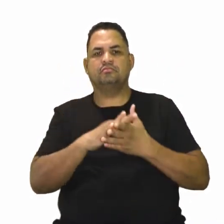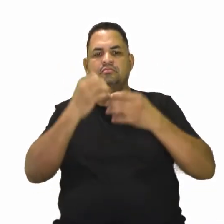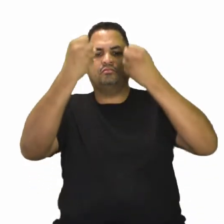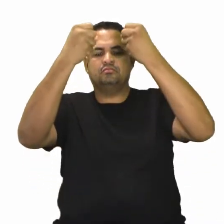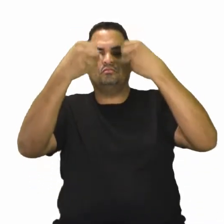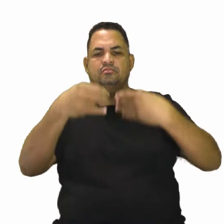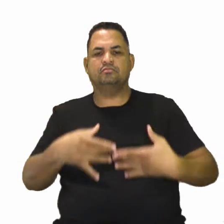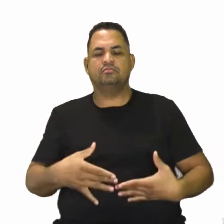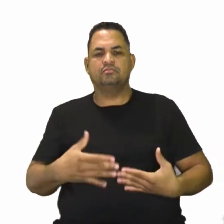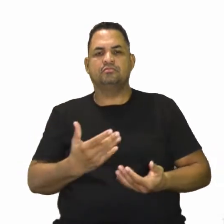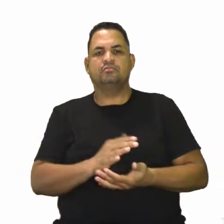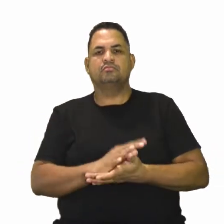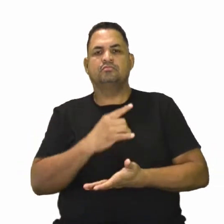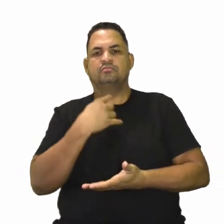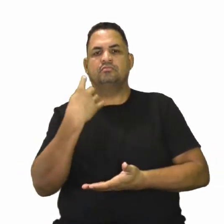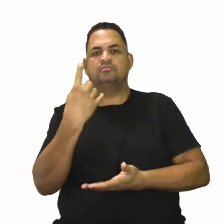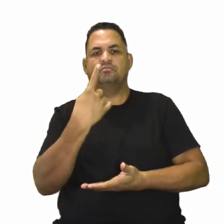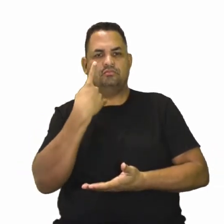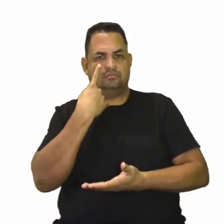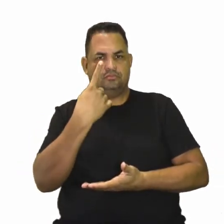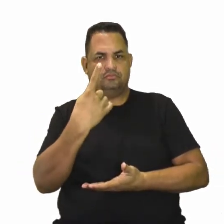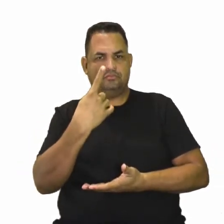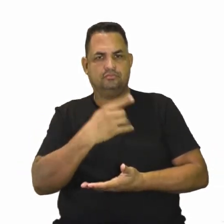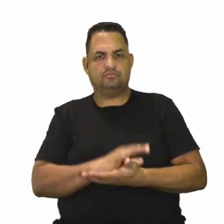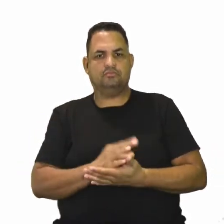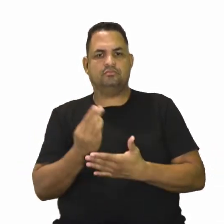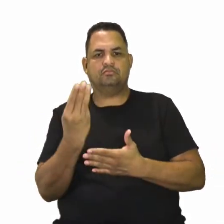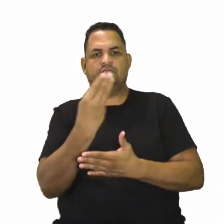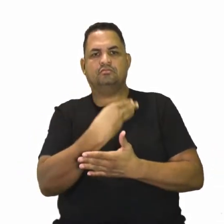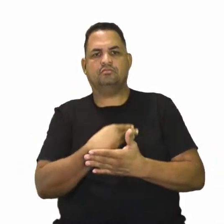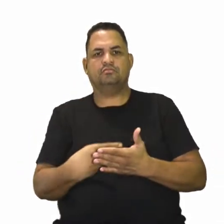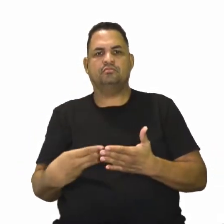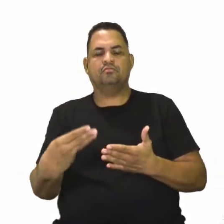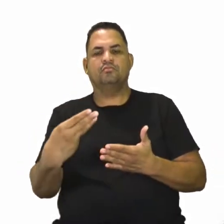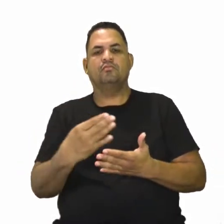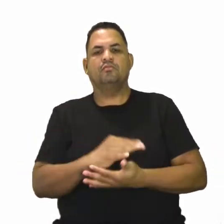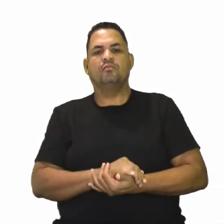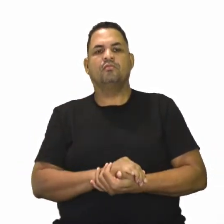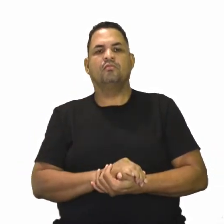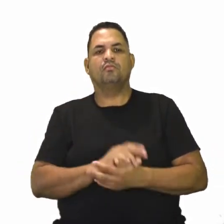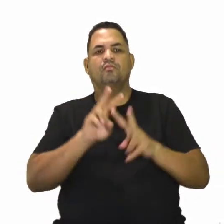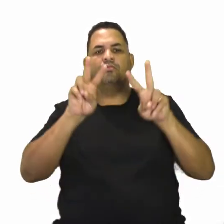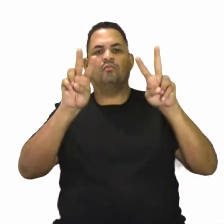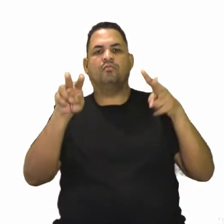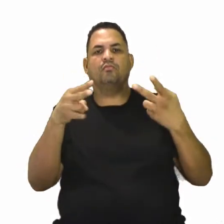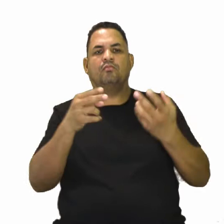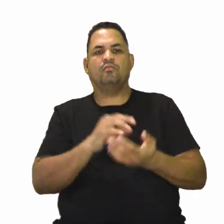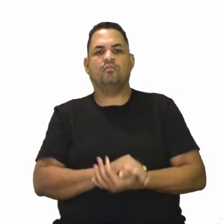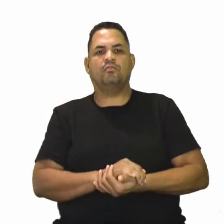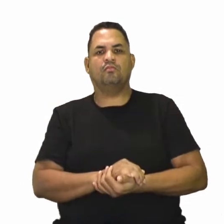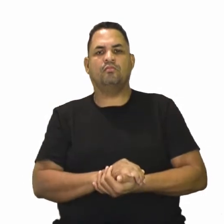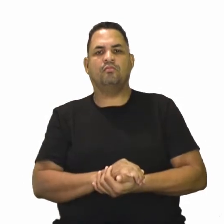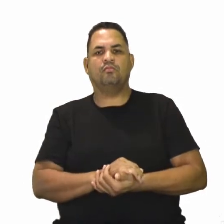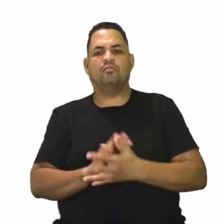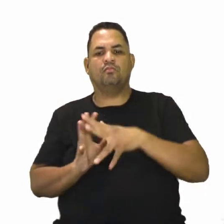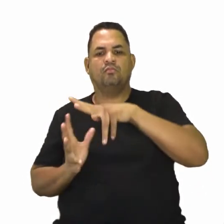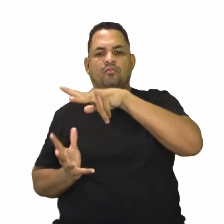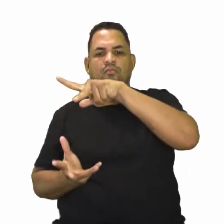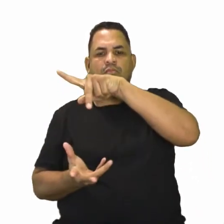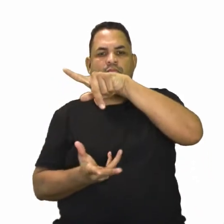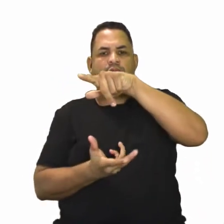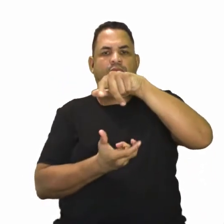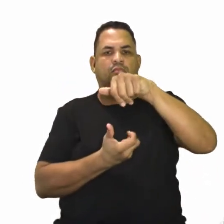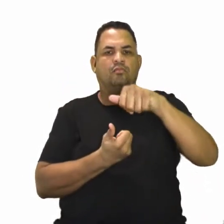abordagem, nós observamos esse mapa. E olha o tema aí de cima, o mundo